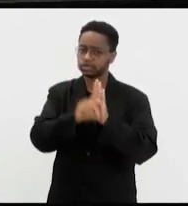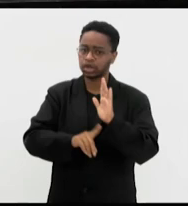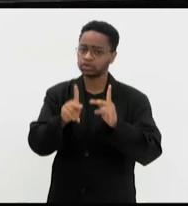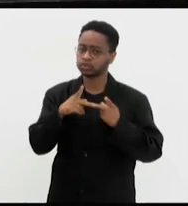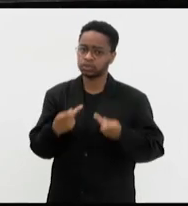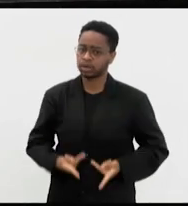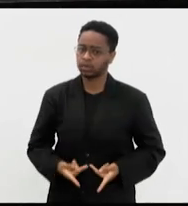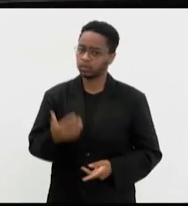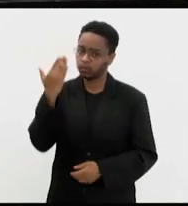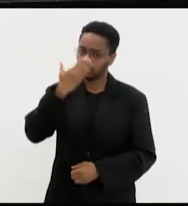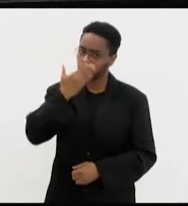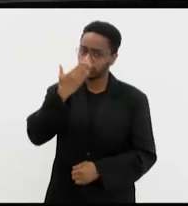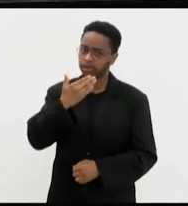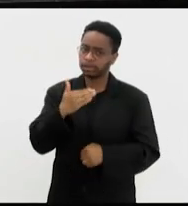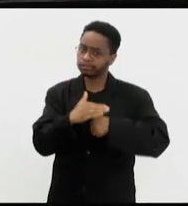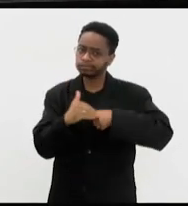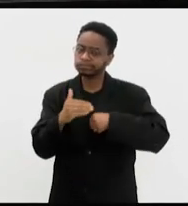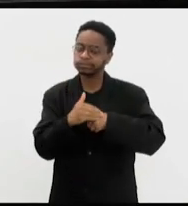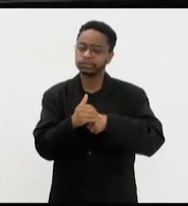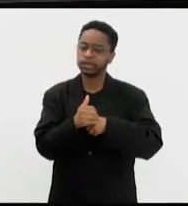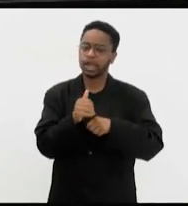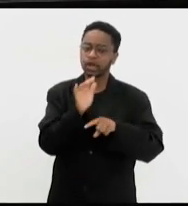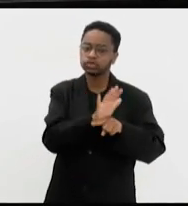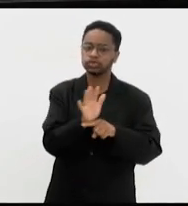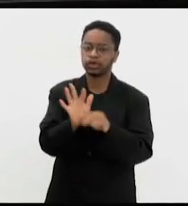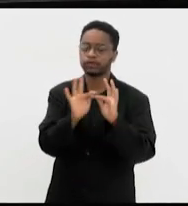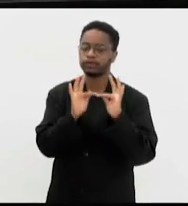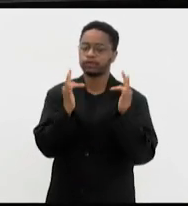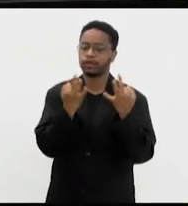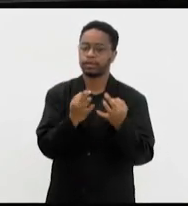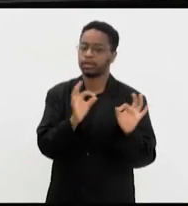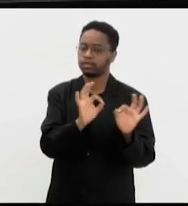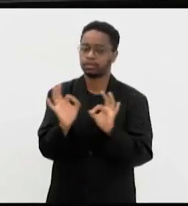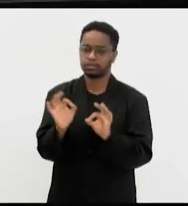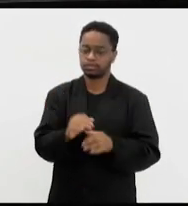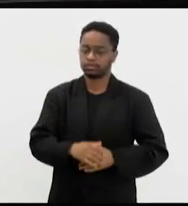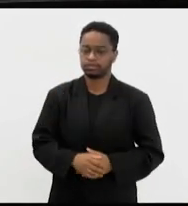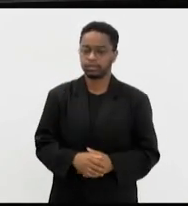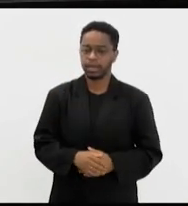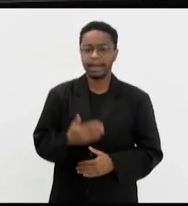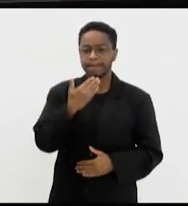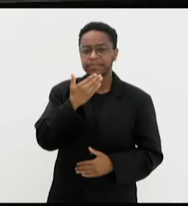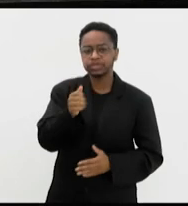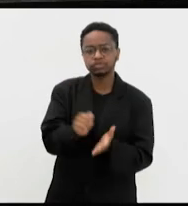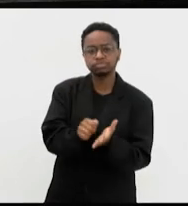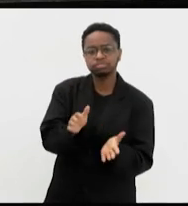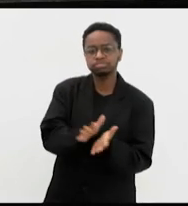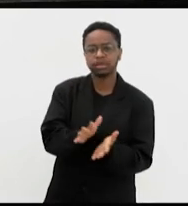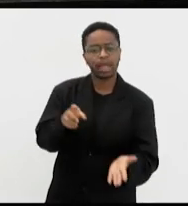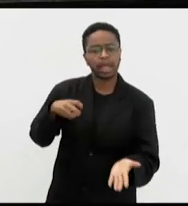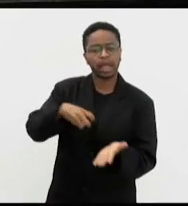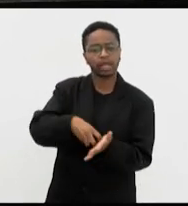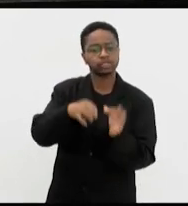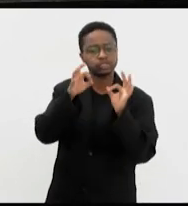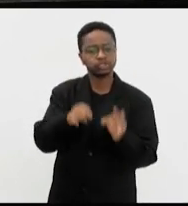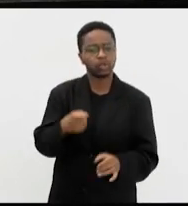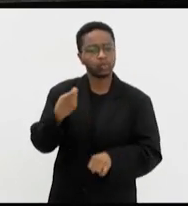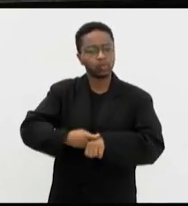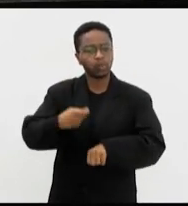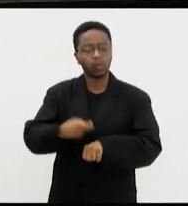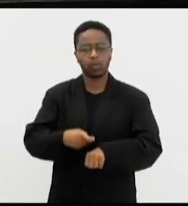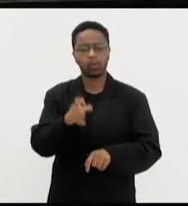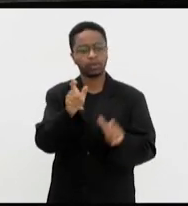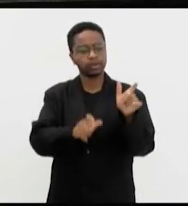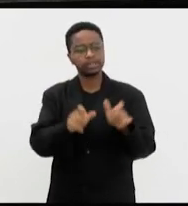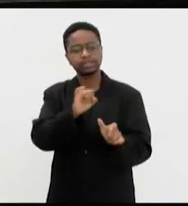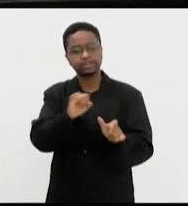ali para consolar as famílias pedindo punição rigorosa para